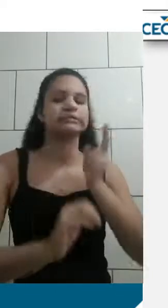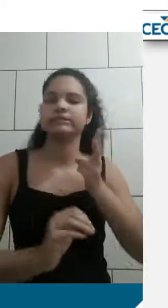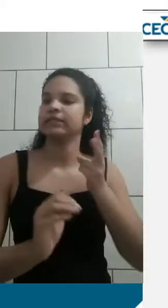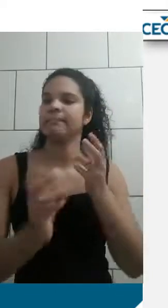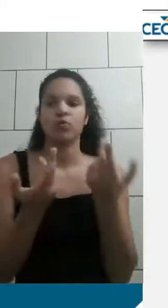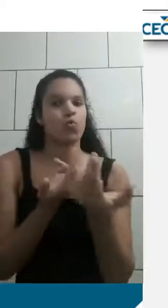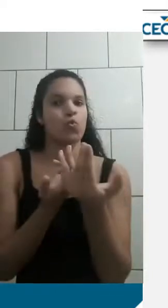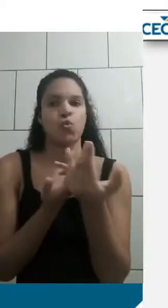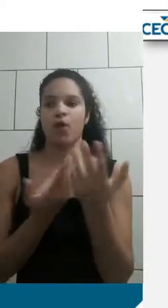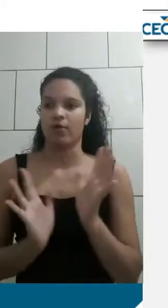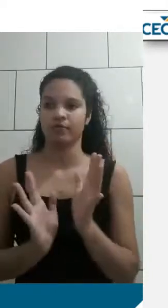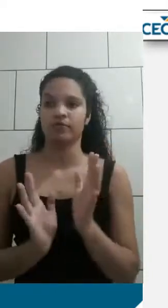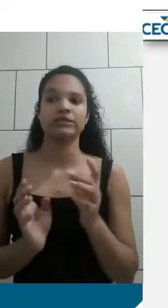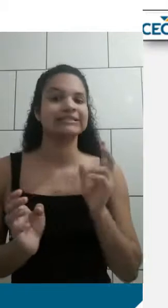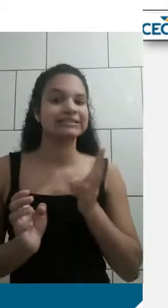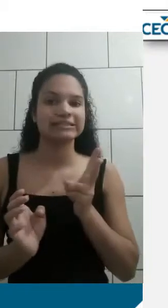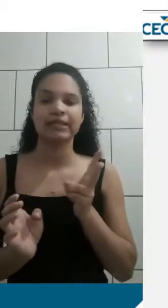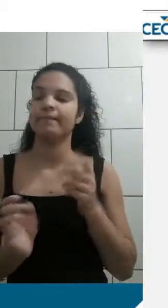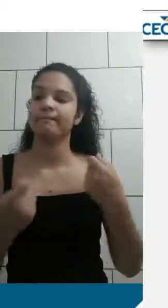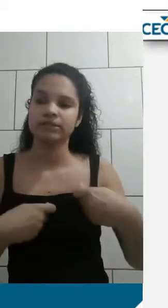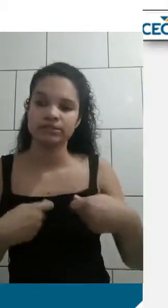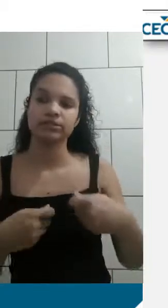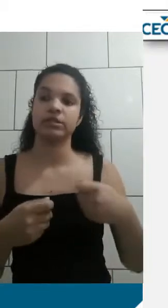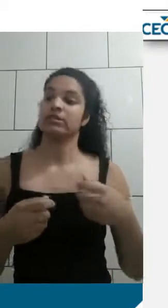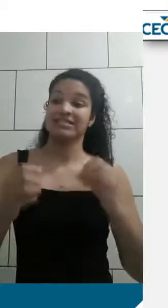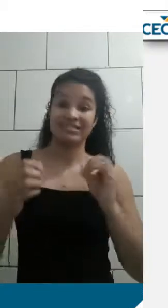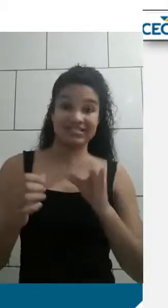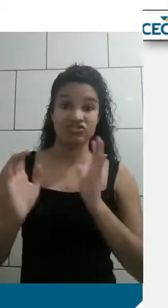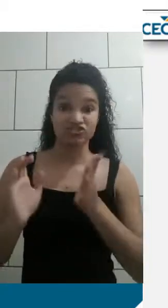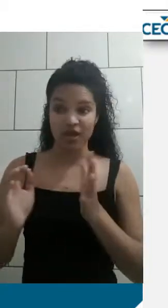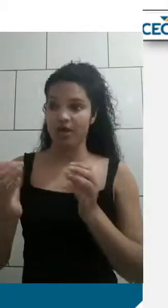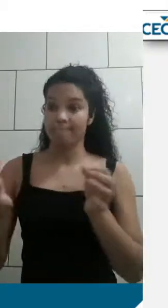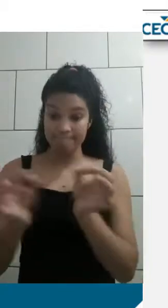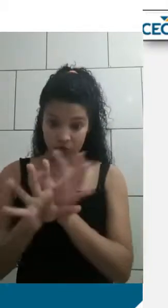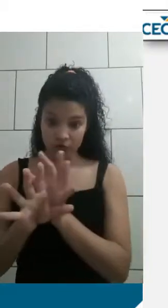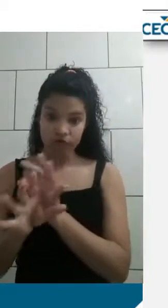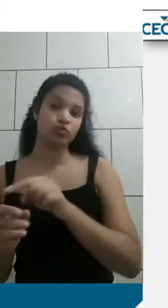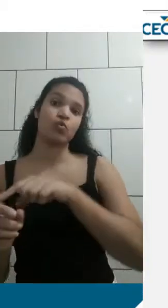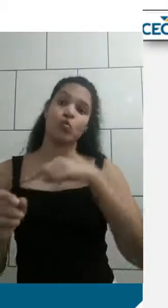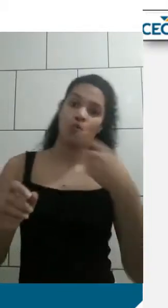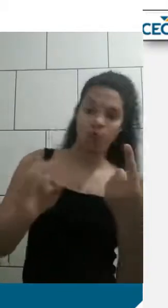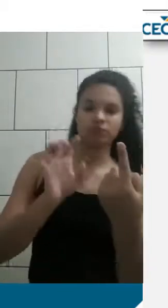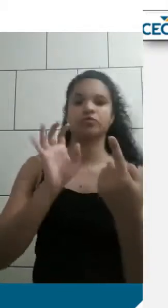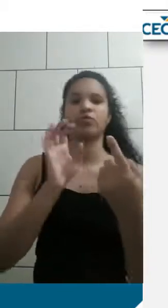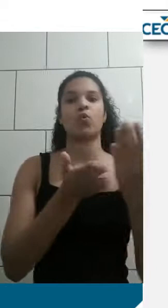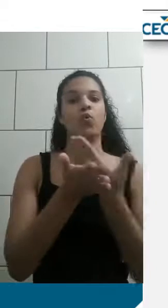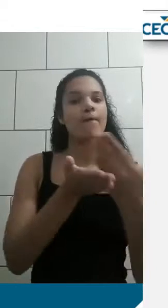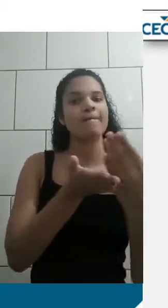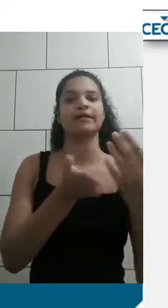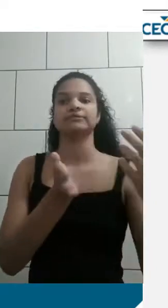sítios estão ocupados, o ribossomo se desloca novamente, deixando mais um sítio livre para leitura. O